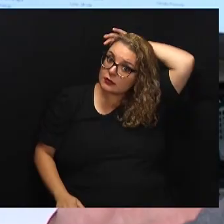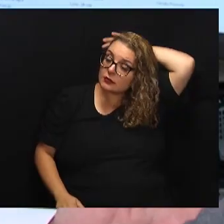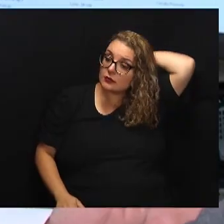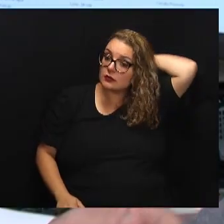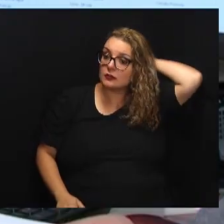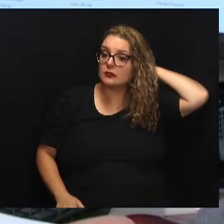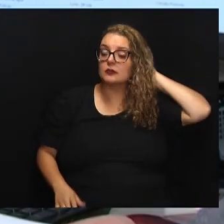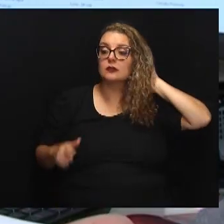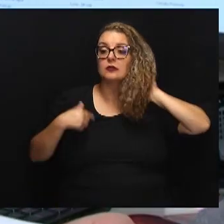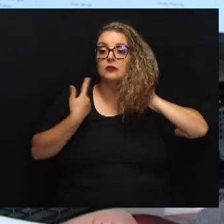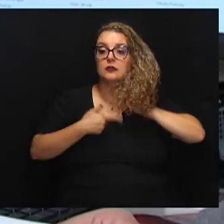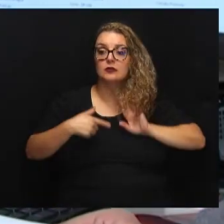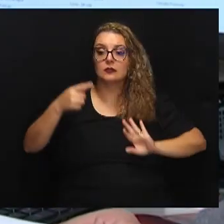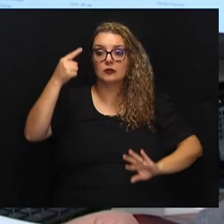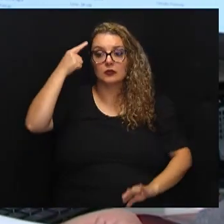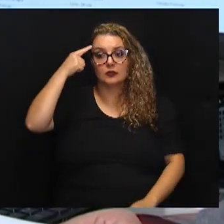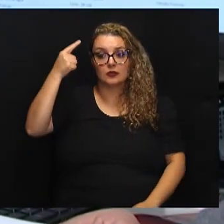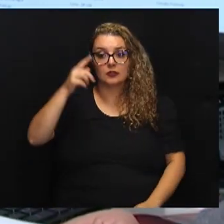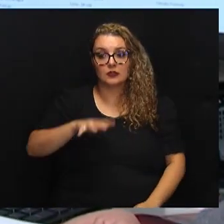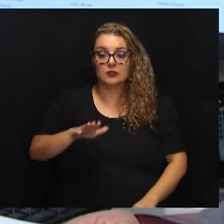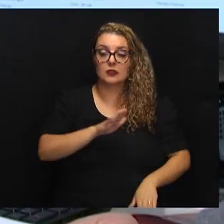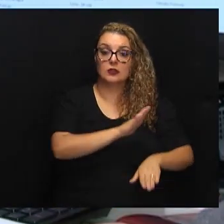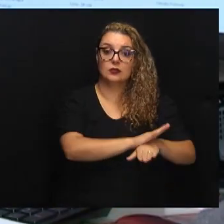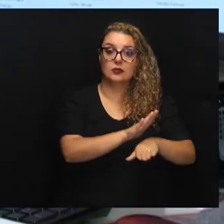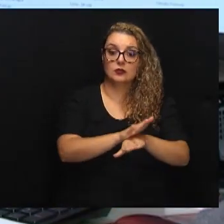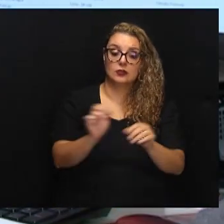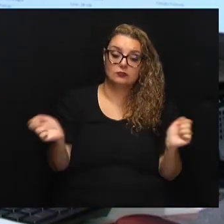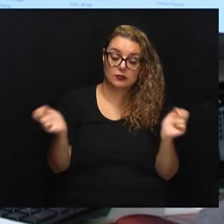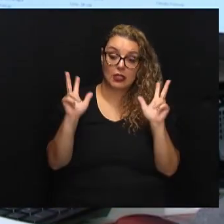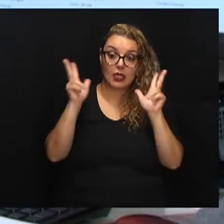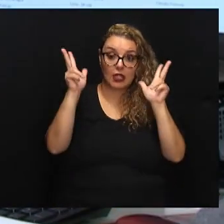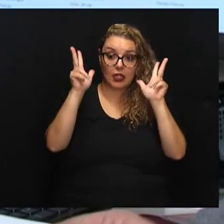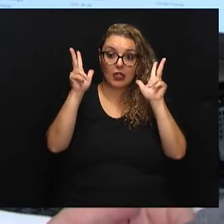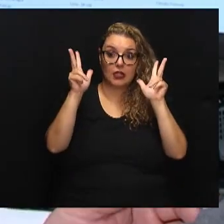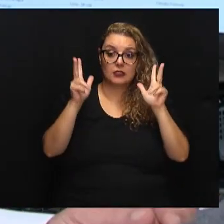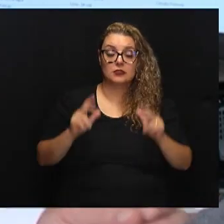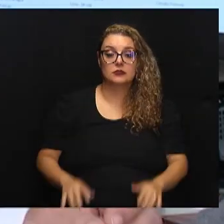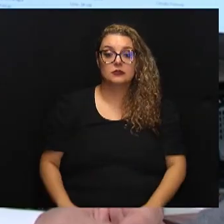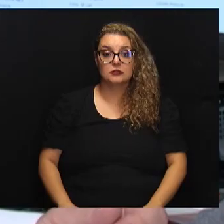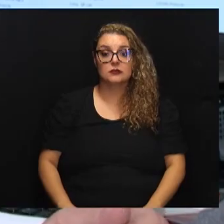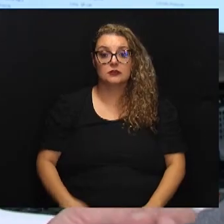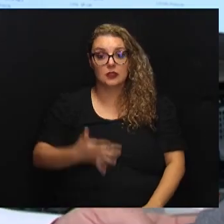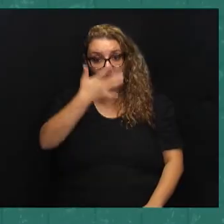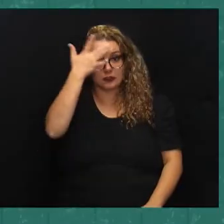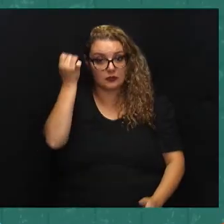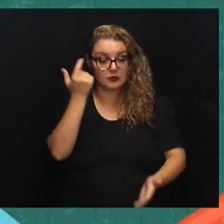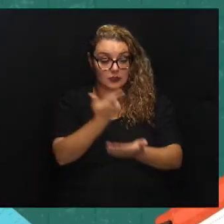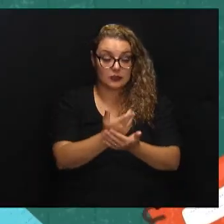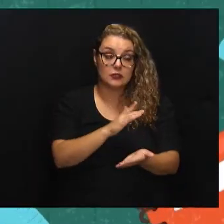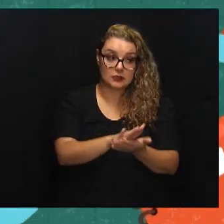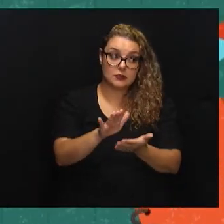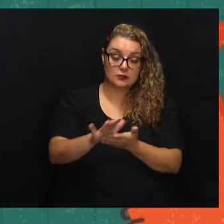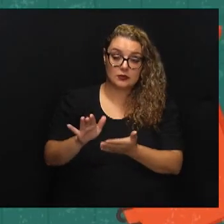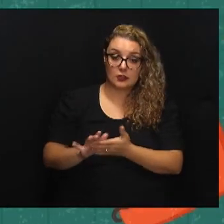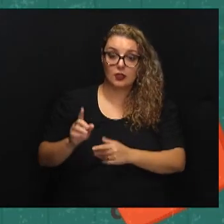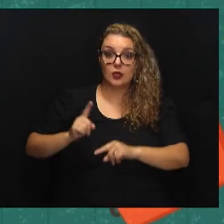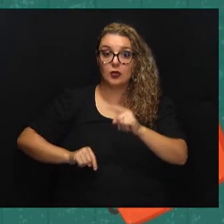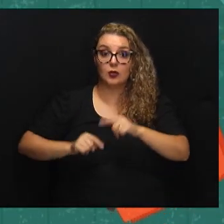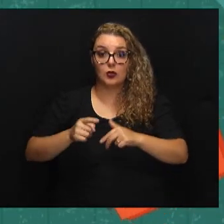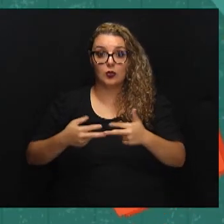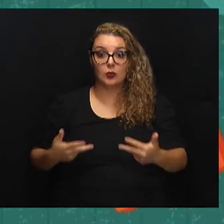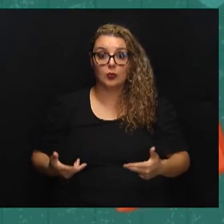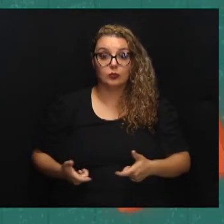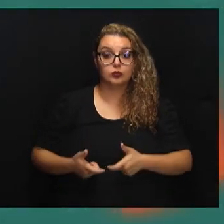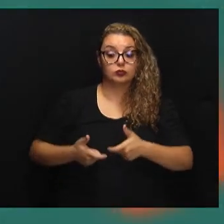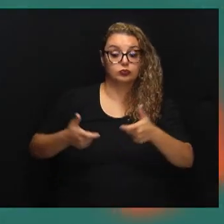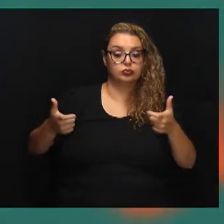ideia nossa é de auxiliar e alertar o consumidor nesse momento dessa despesa. O produto que apresentou a